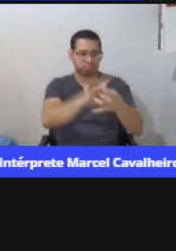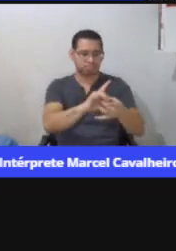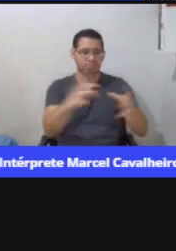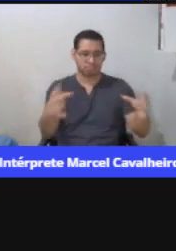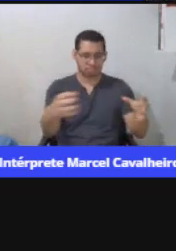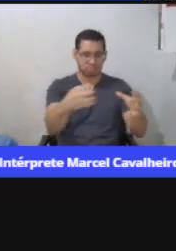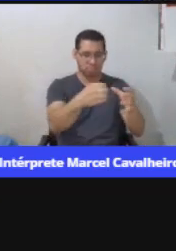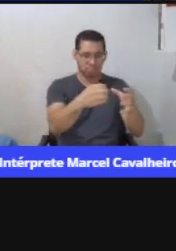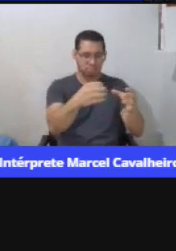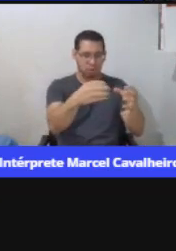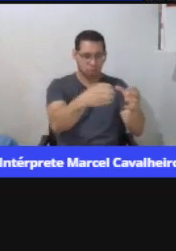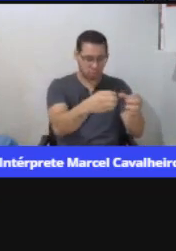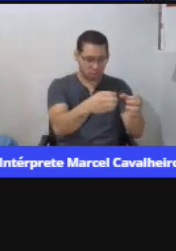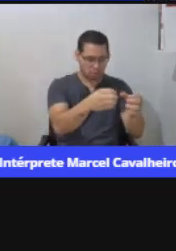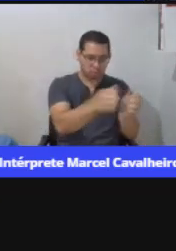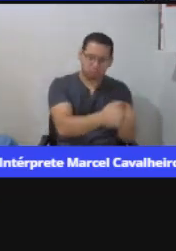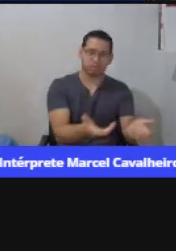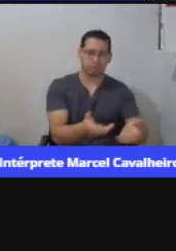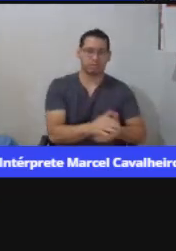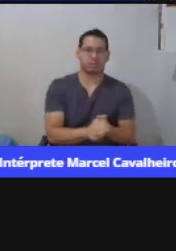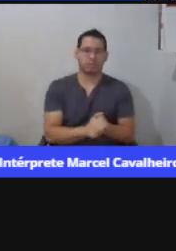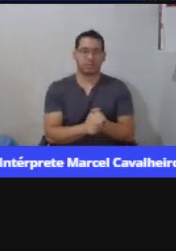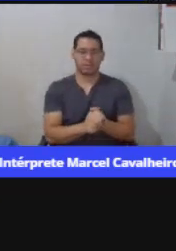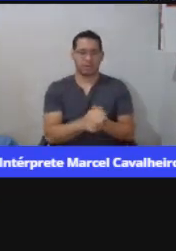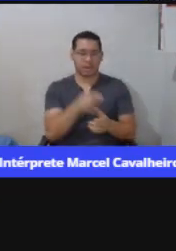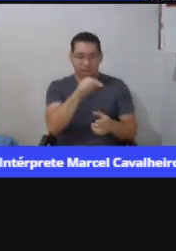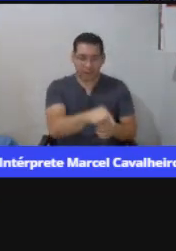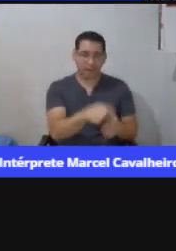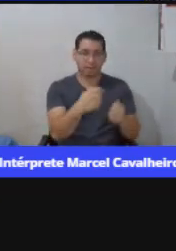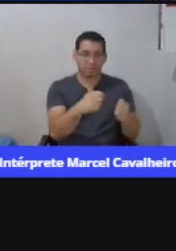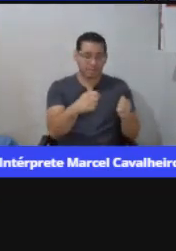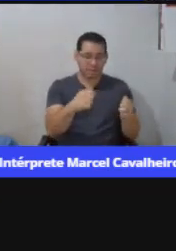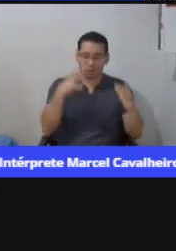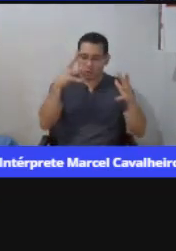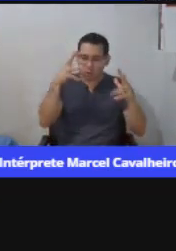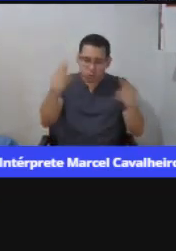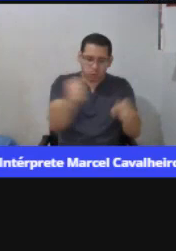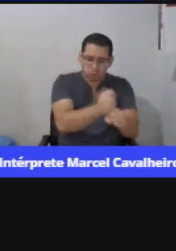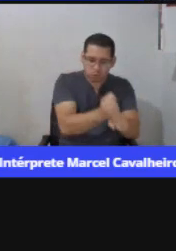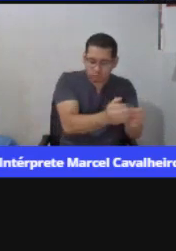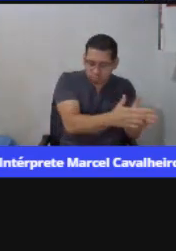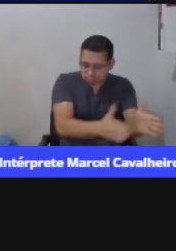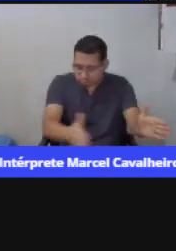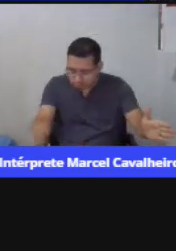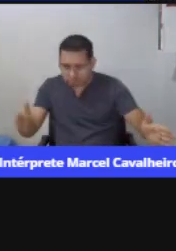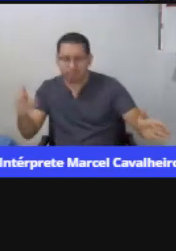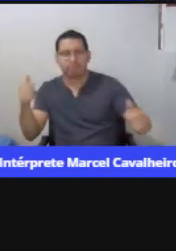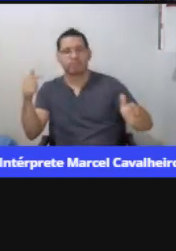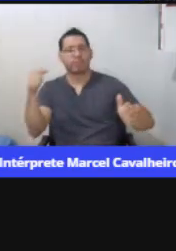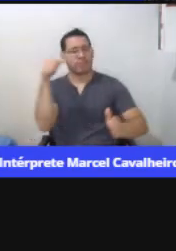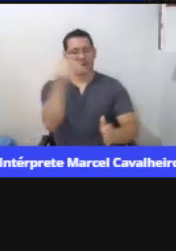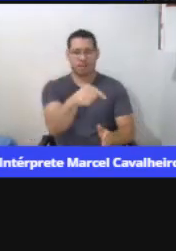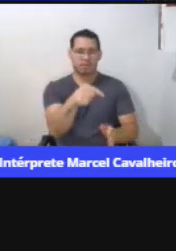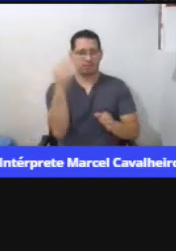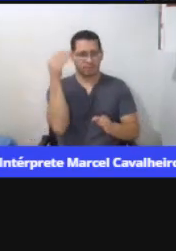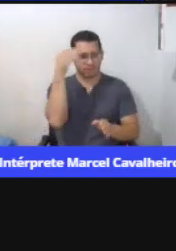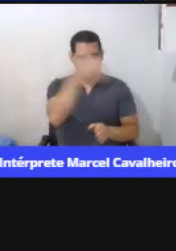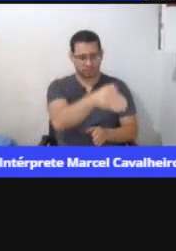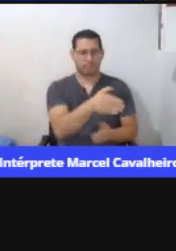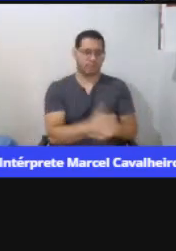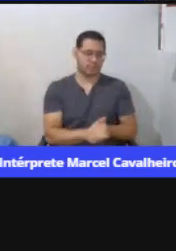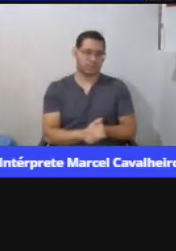ela precisa ser consolidada durante o ano letivo. E não somente naquele momento ou naquela